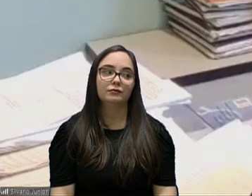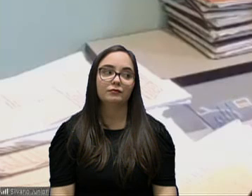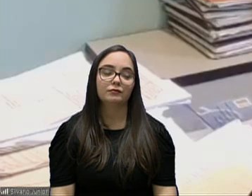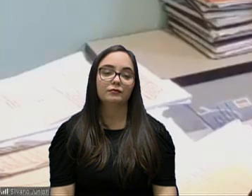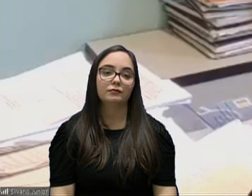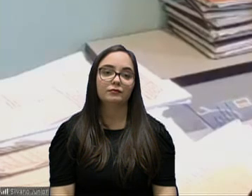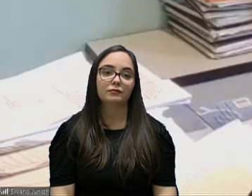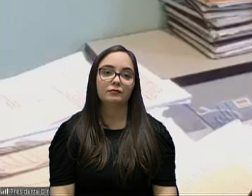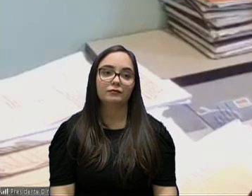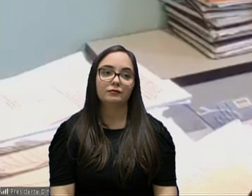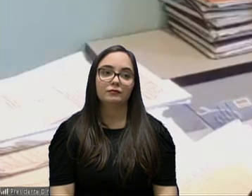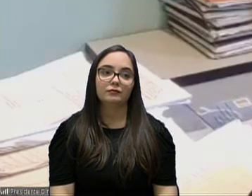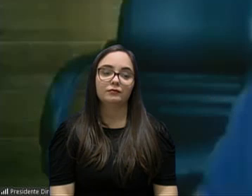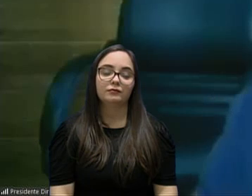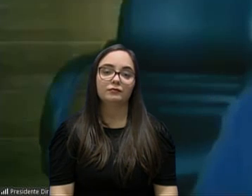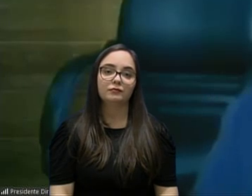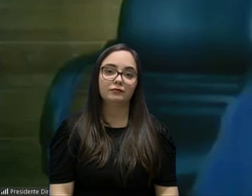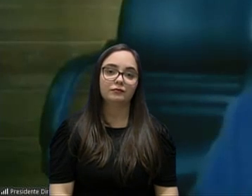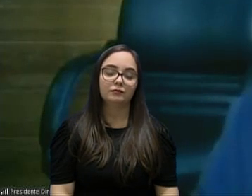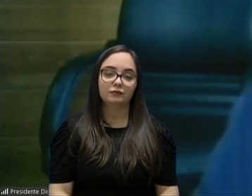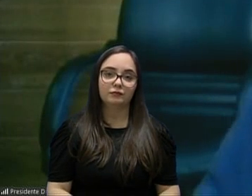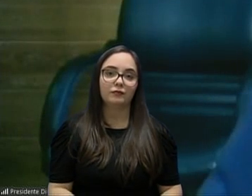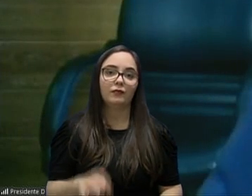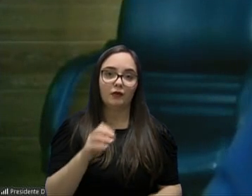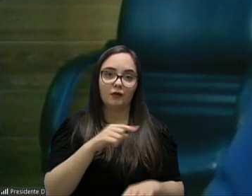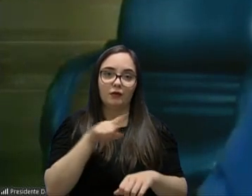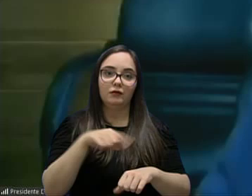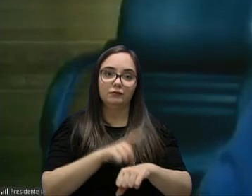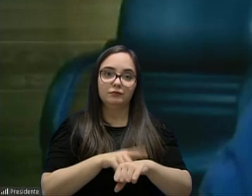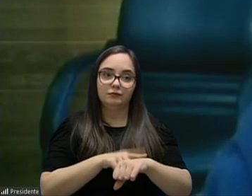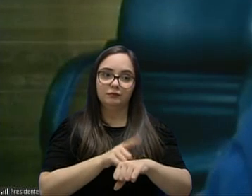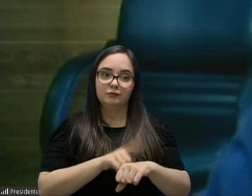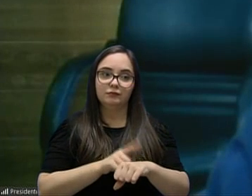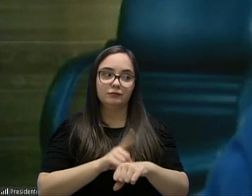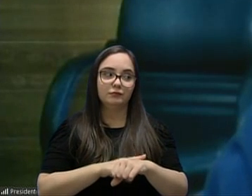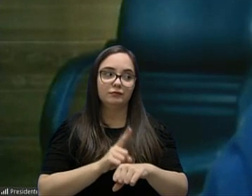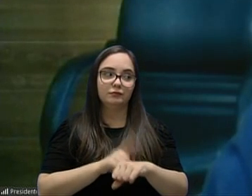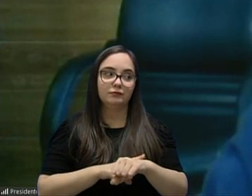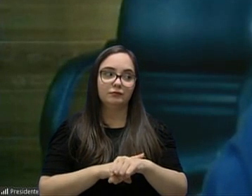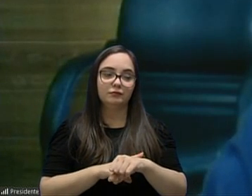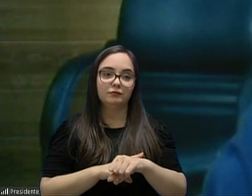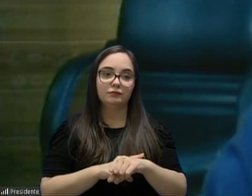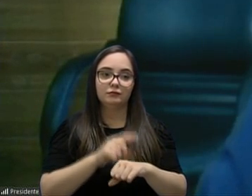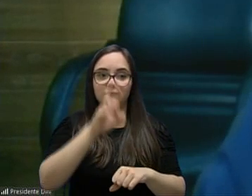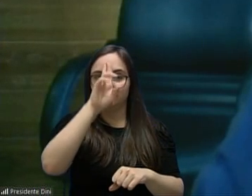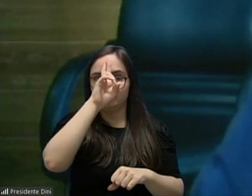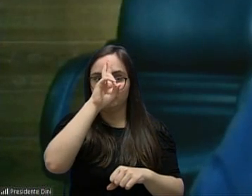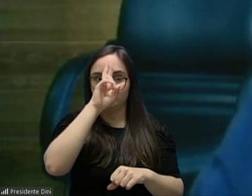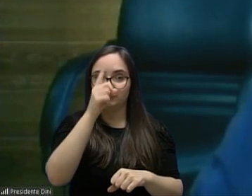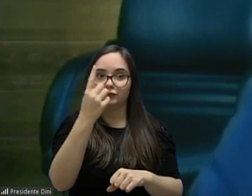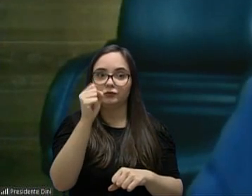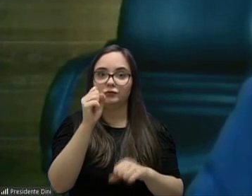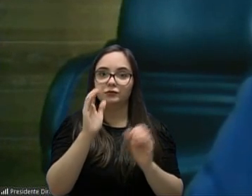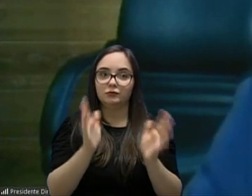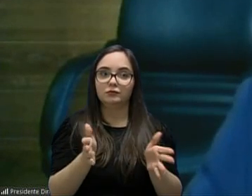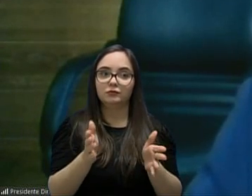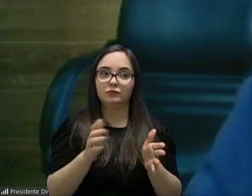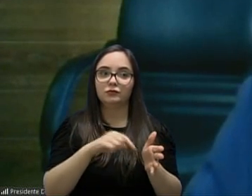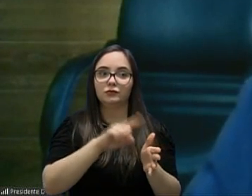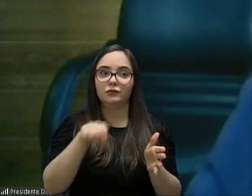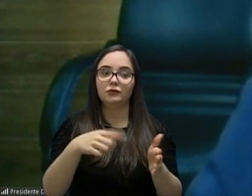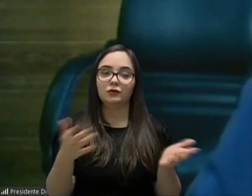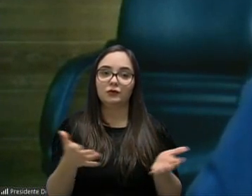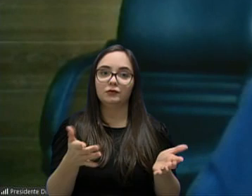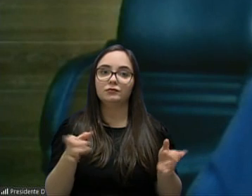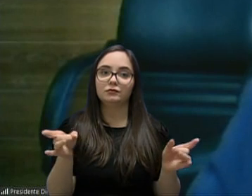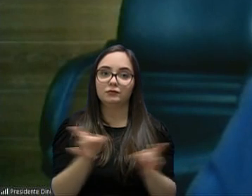Valeu. Não temos mais tempo regimental. É meio-dia e 18. Estamos encerrando